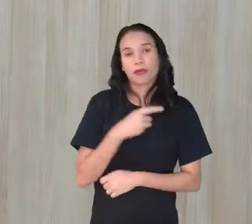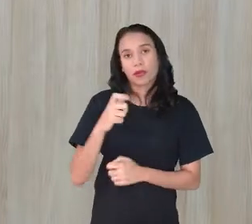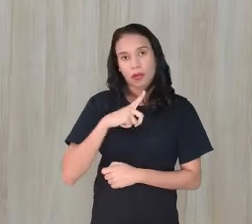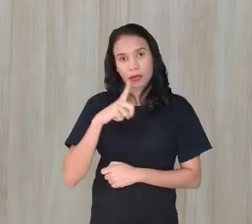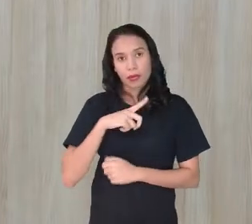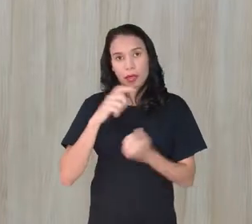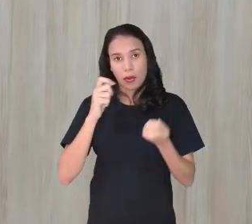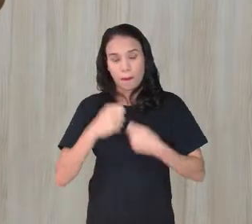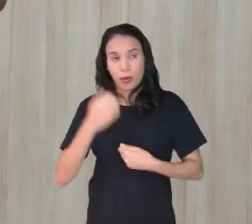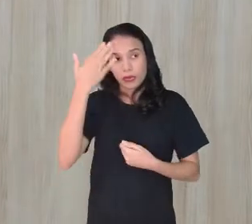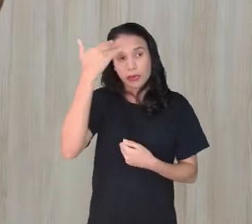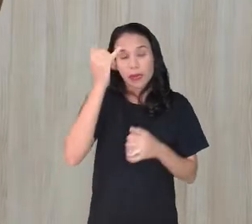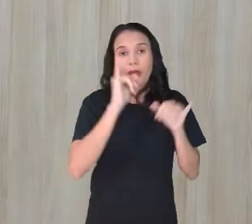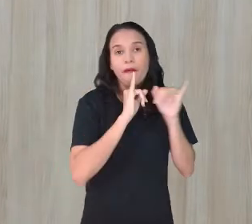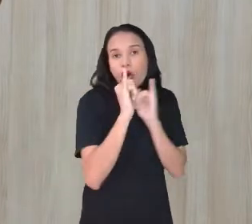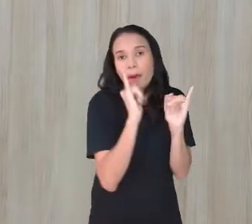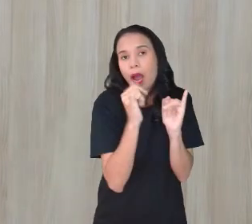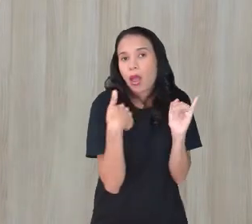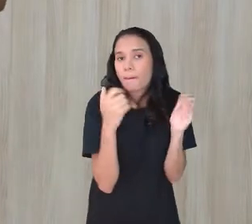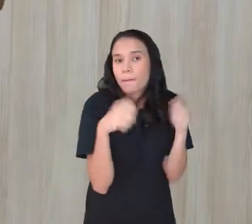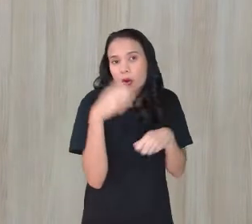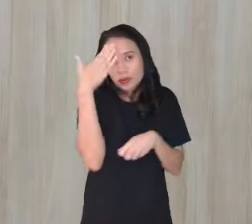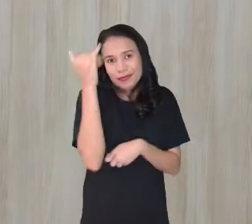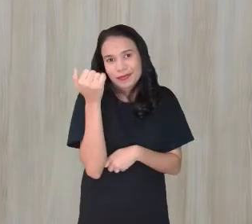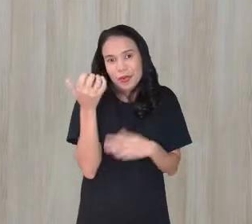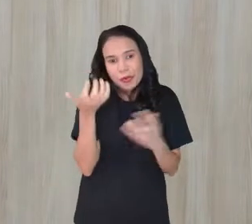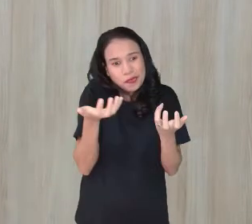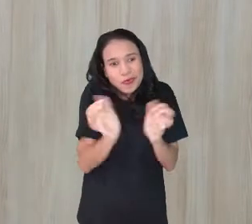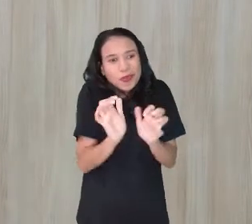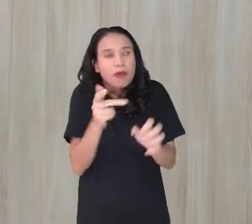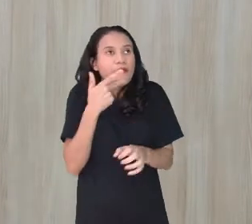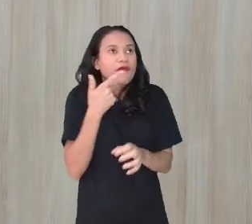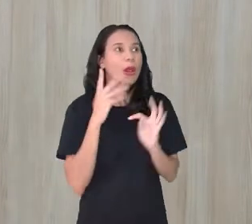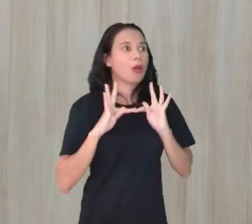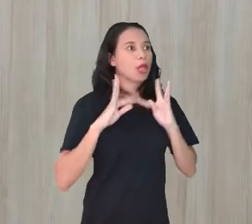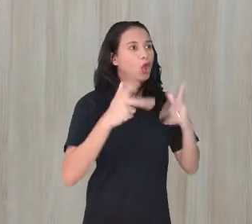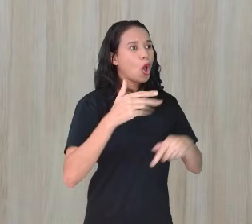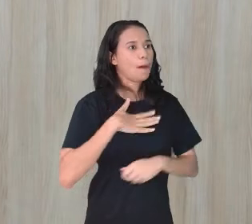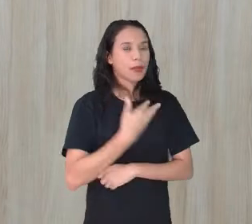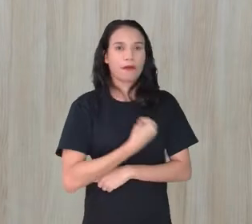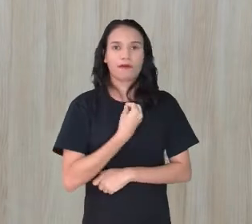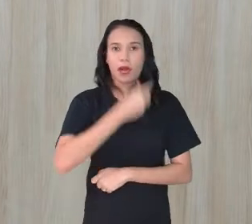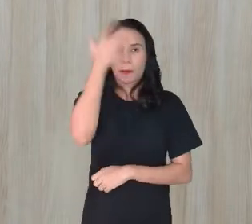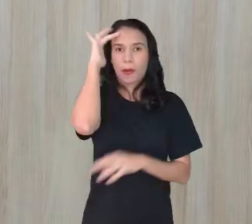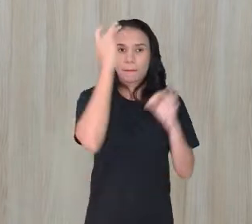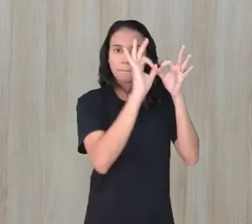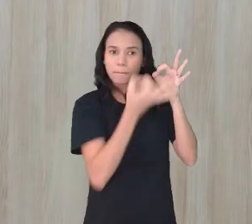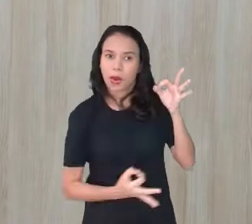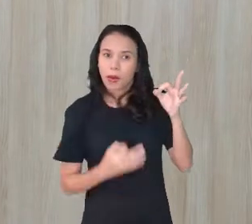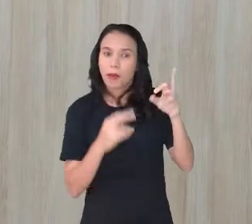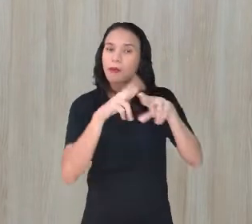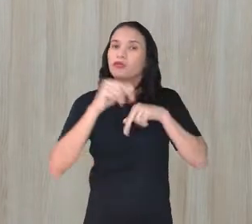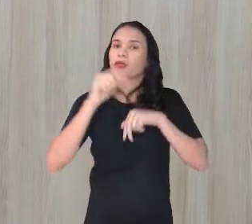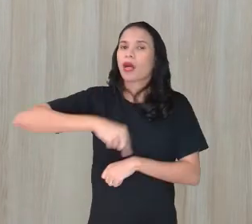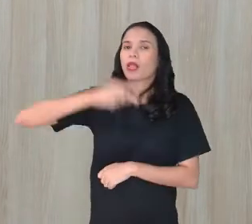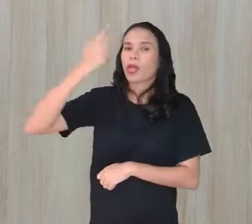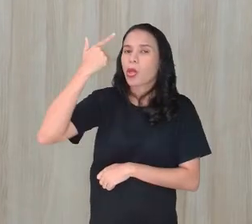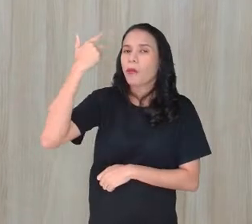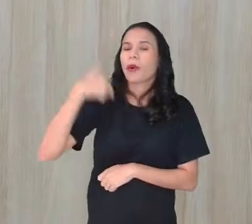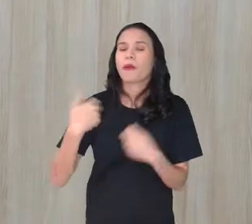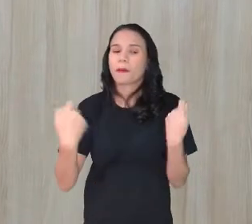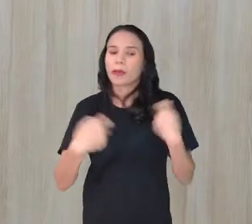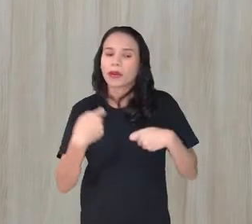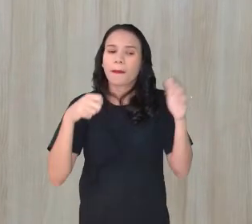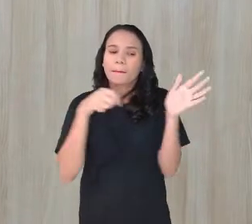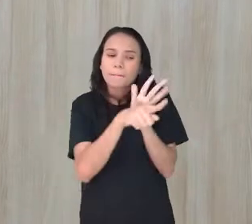posso extrair, né? Porque nem sempre a gente quer contar tudo para todo mundo. Então é muito comum que eu precise